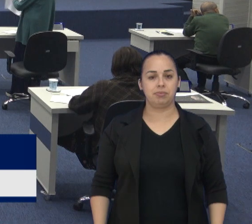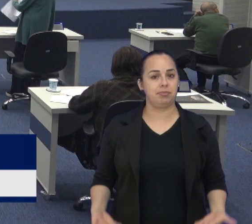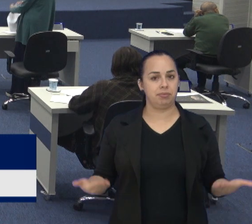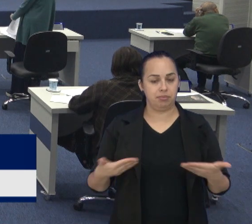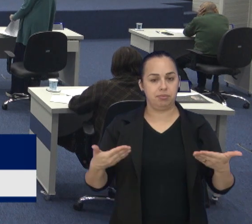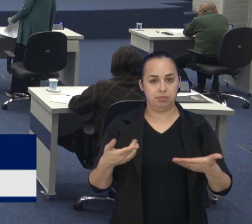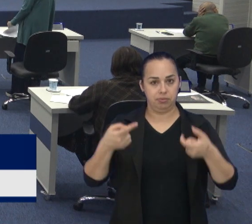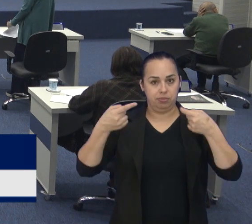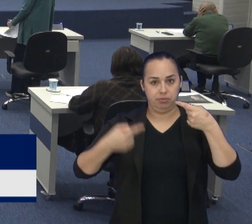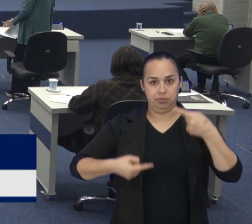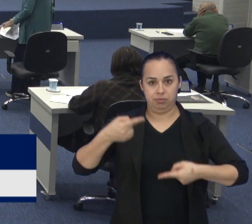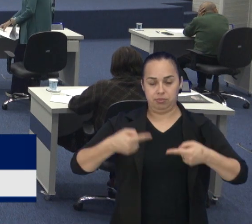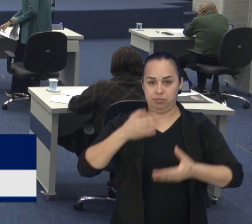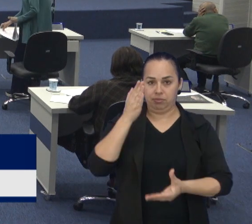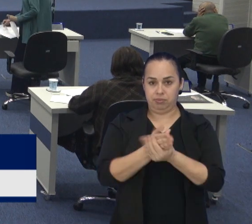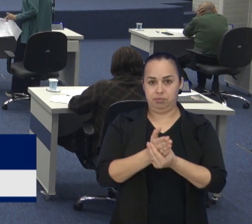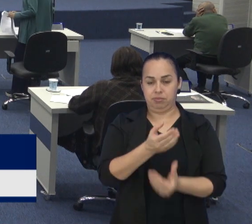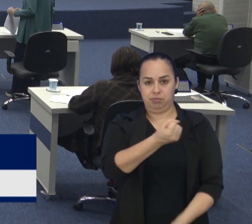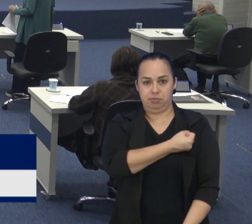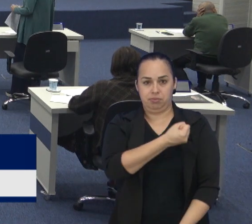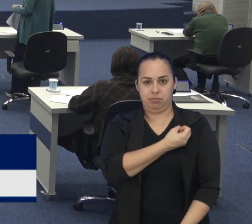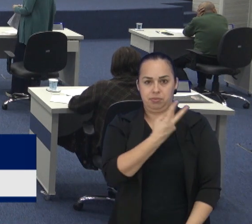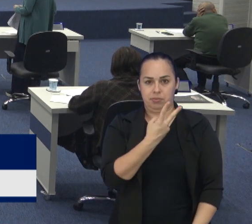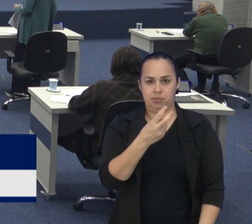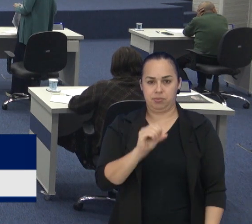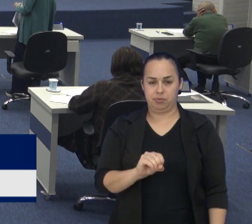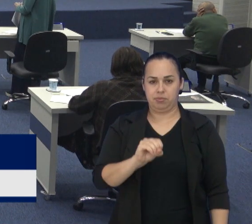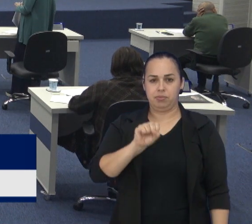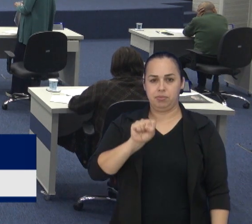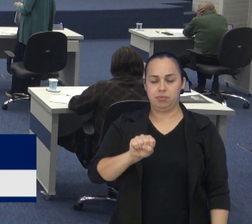Em discussão, o processo de número